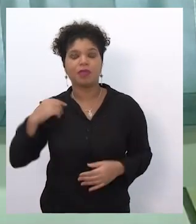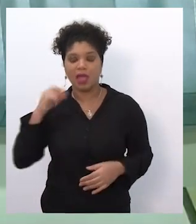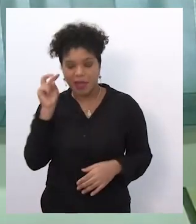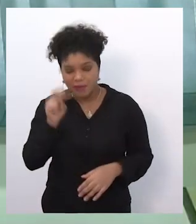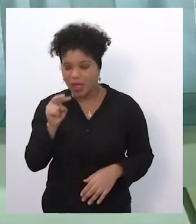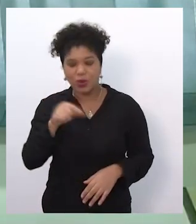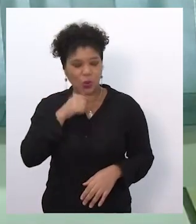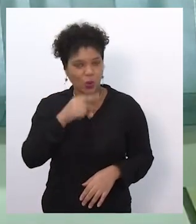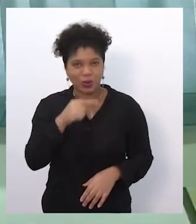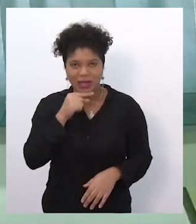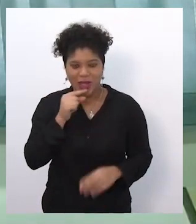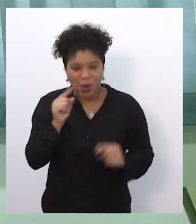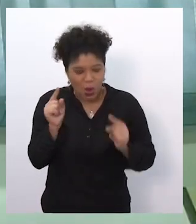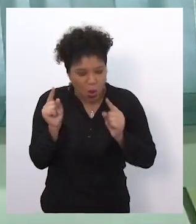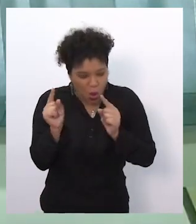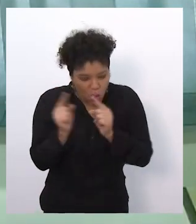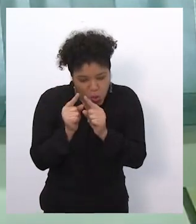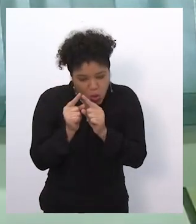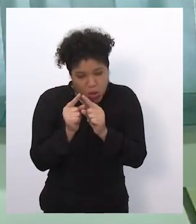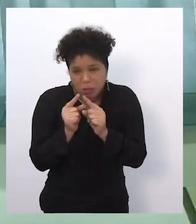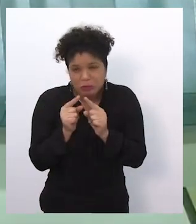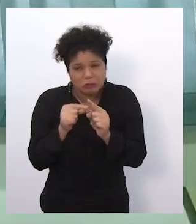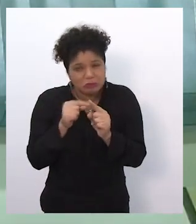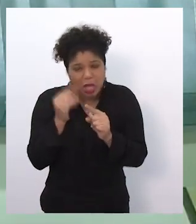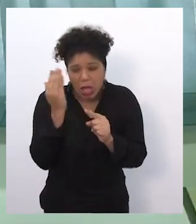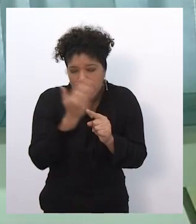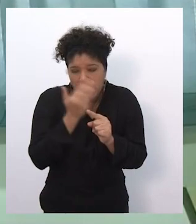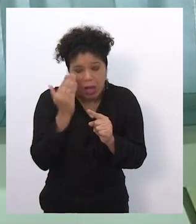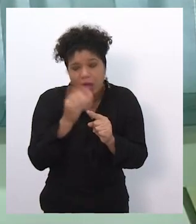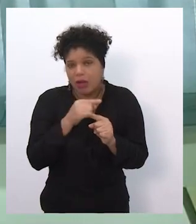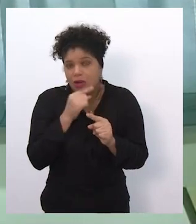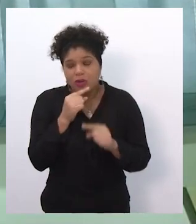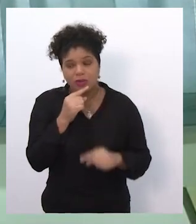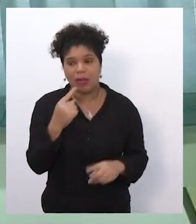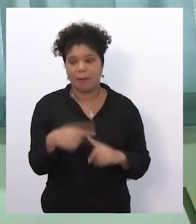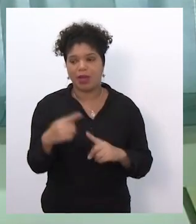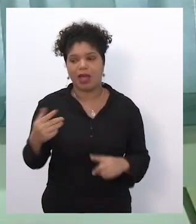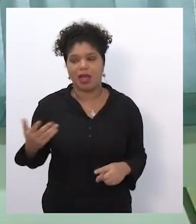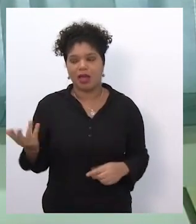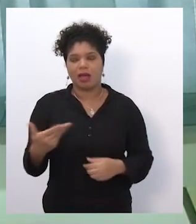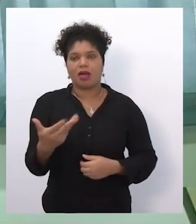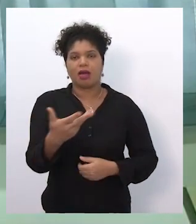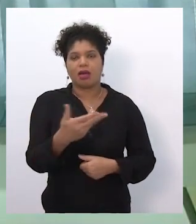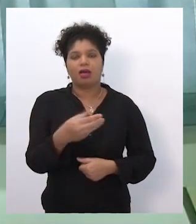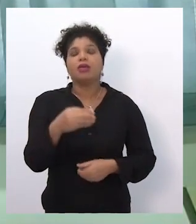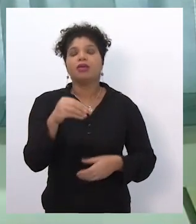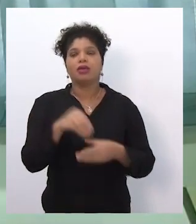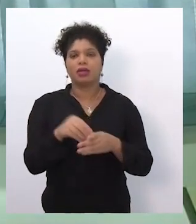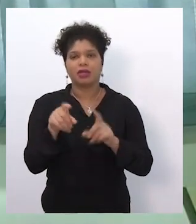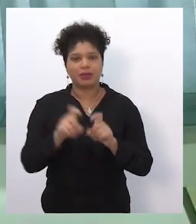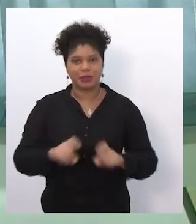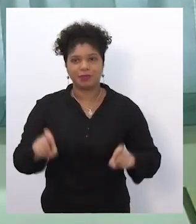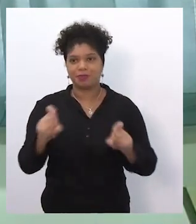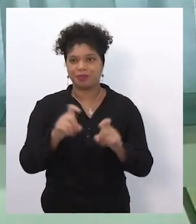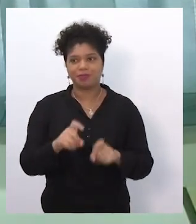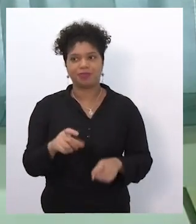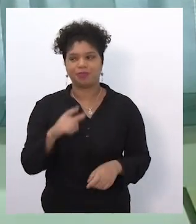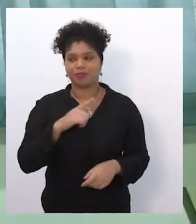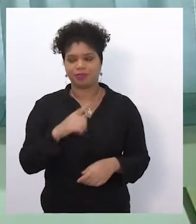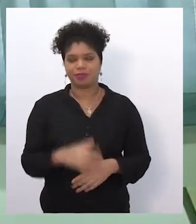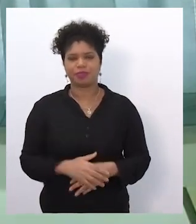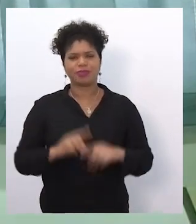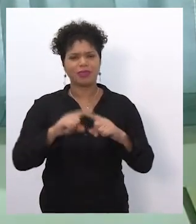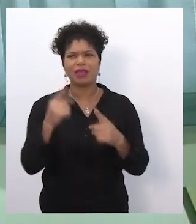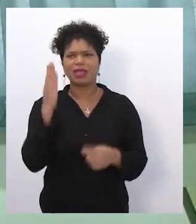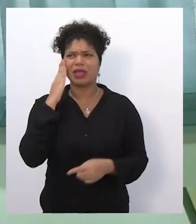porque ele é muito pequeno, e a quantidade que existe no processador é imensa. Pô, mas o que é esse